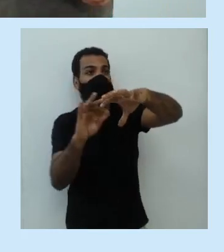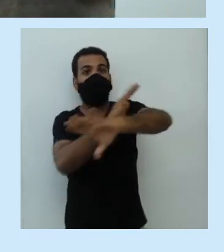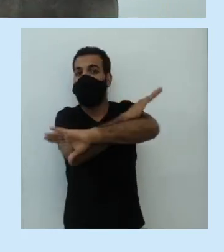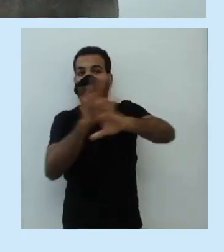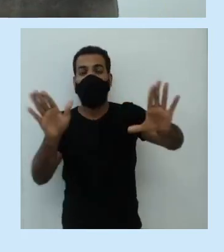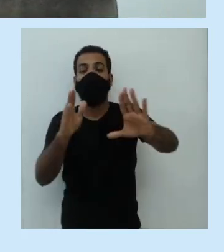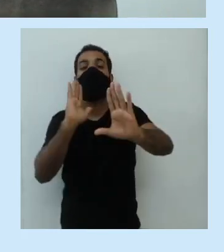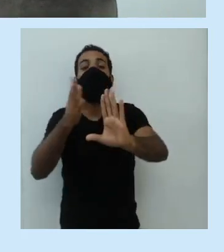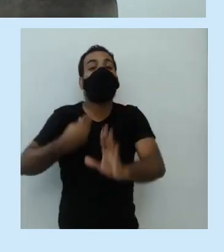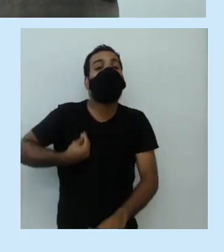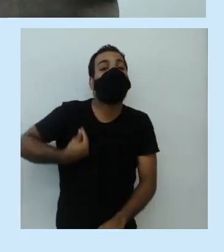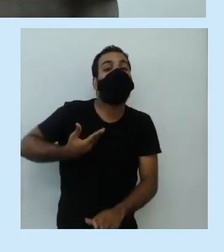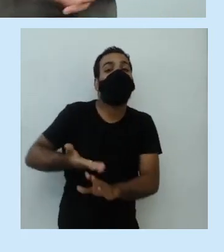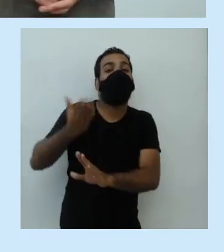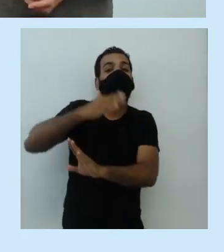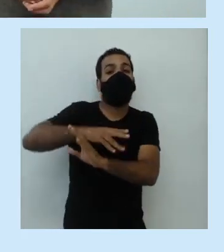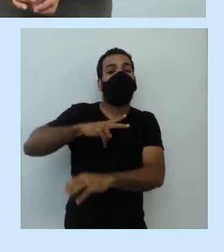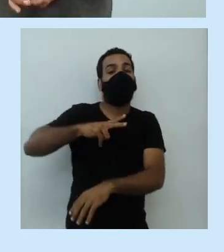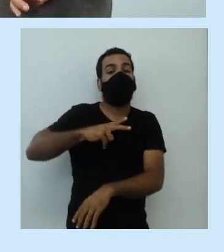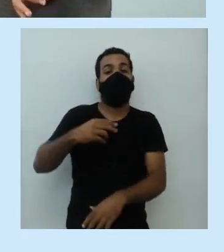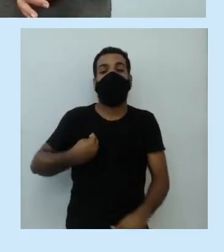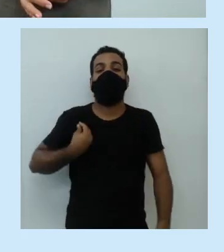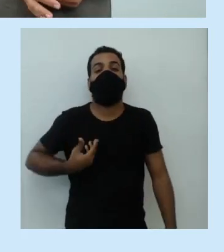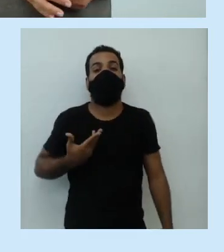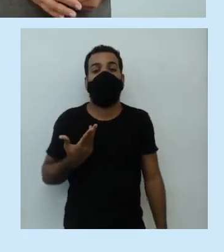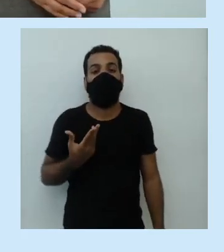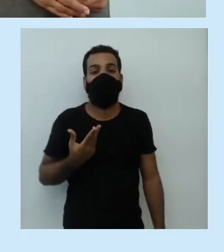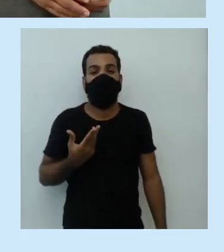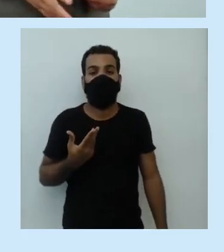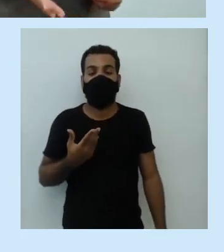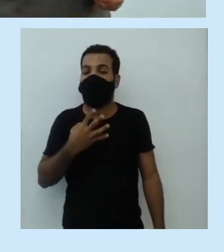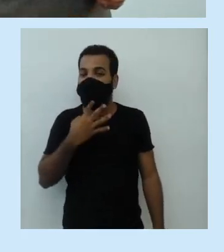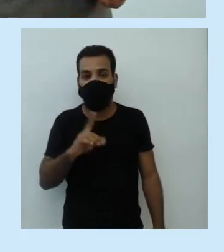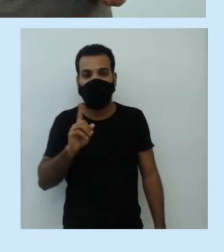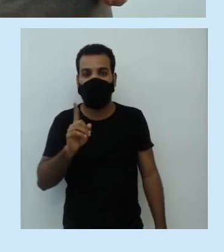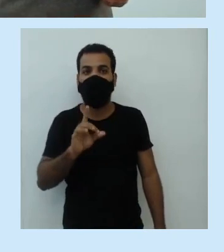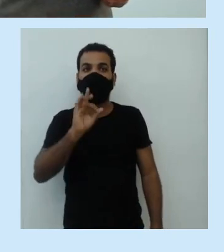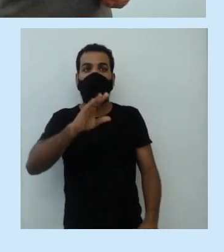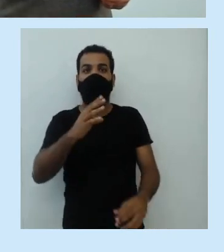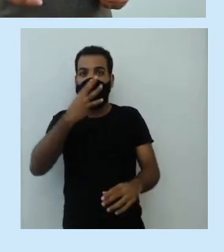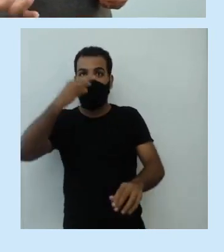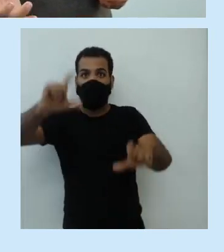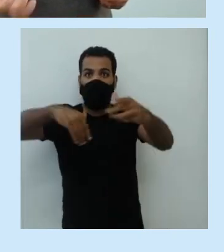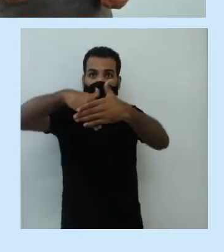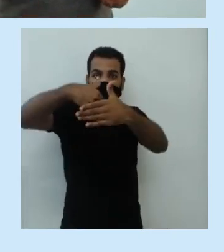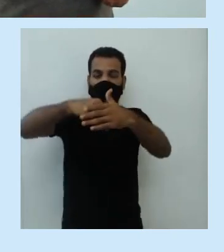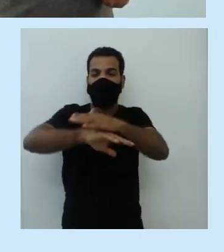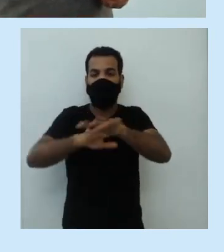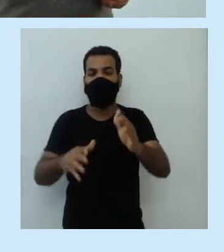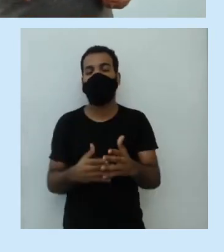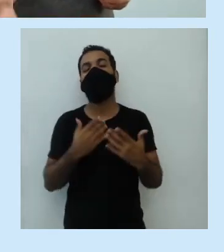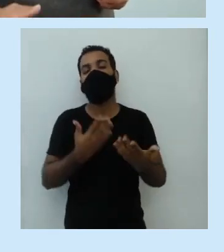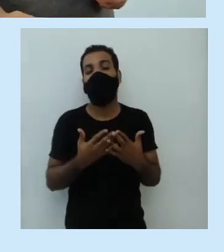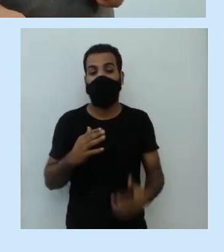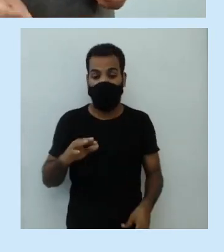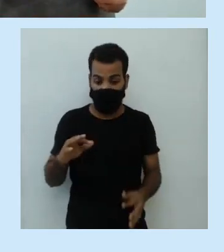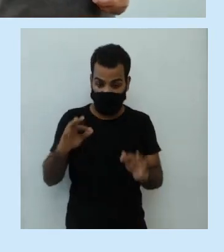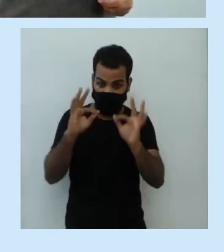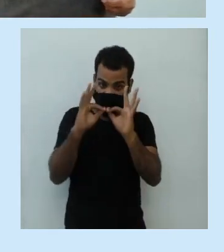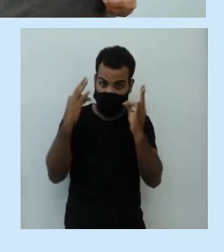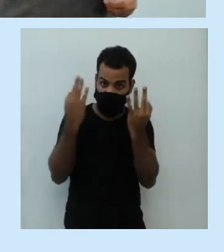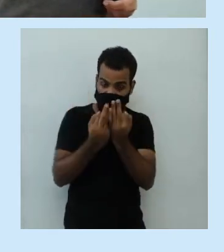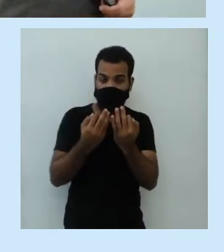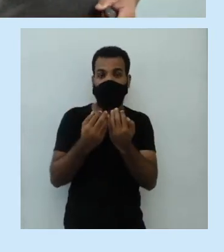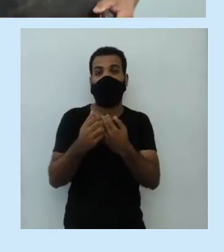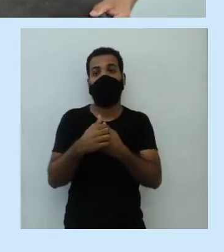fazem. Só consegue enxergar a vida que essas pessoas têm. Então, A pessoa que é a família é que